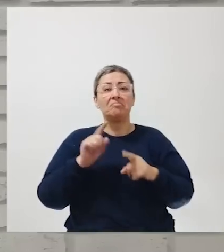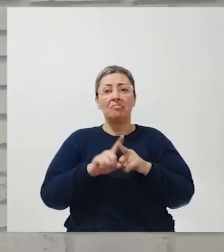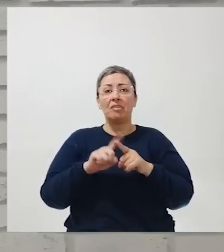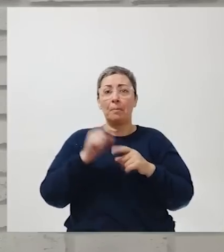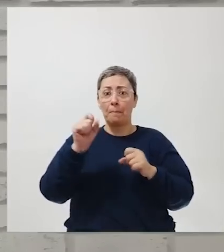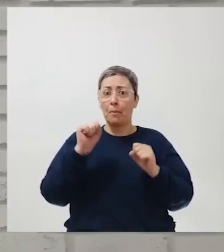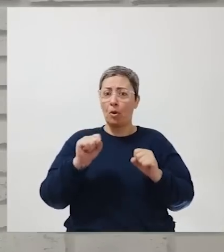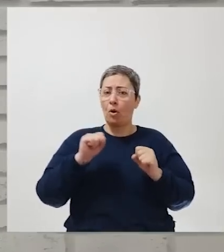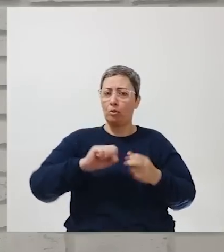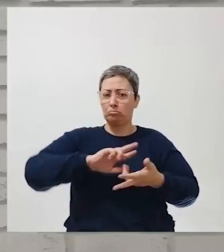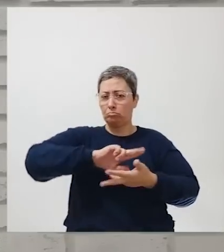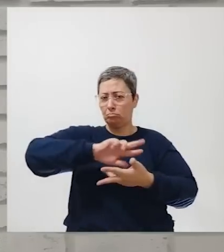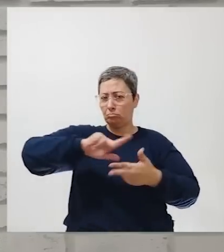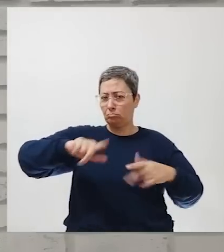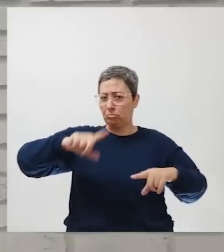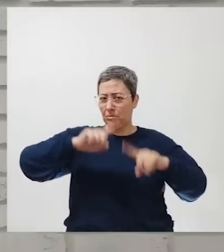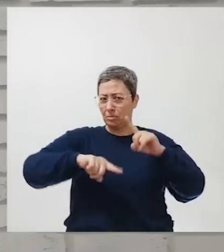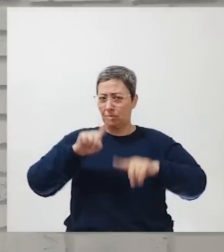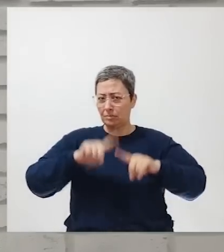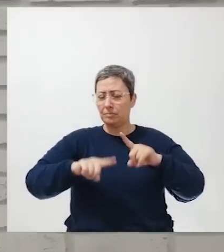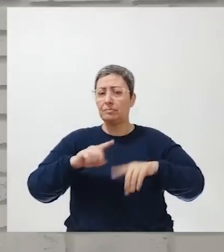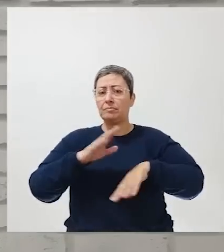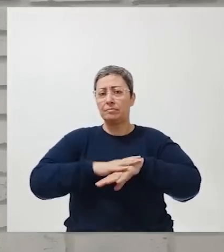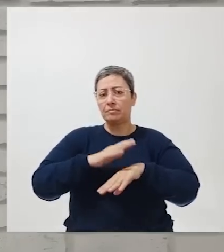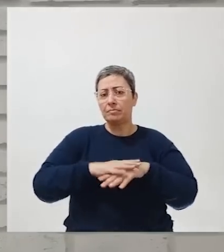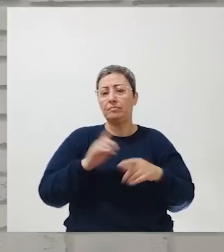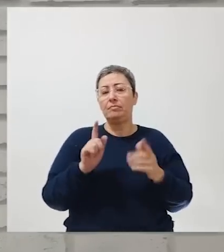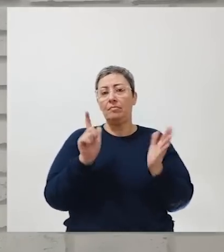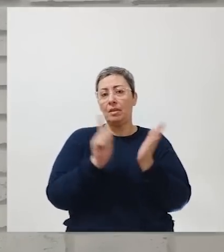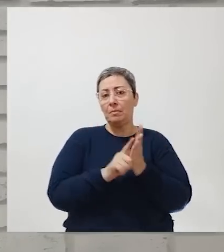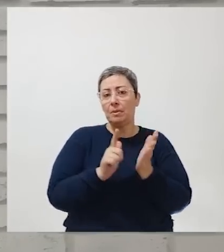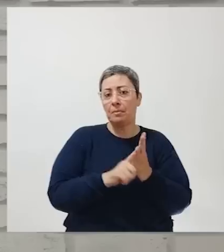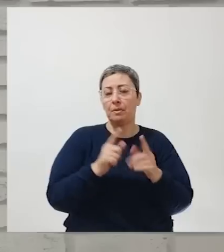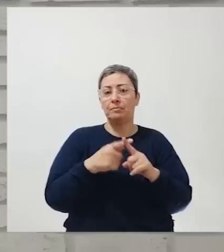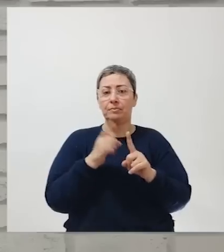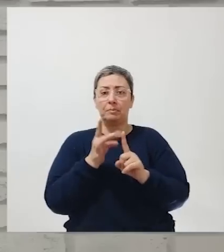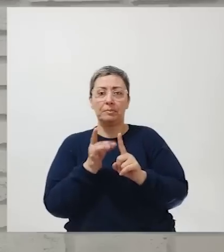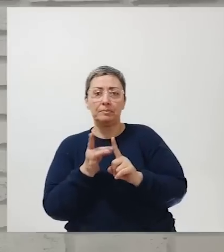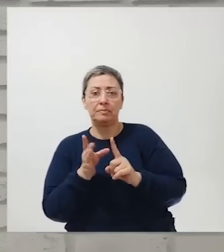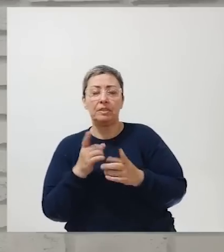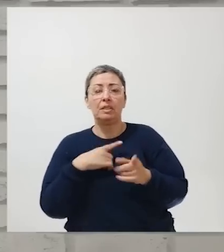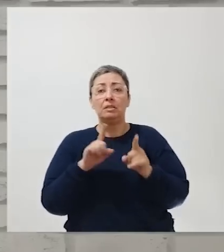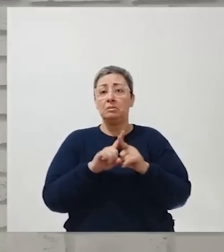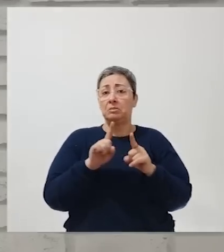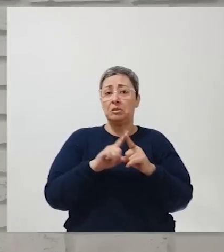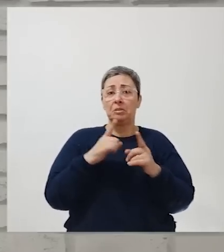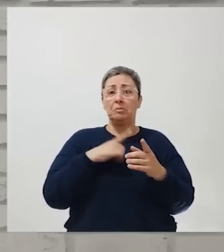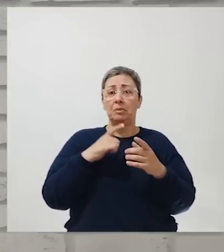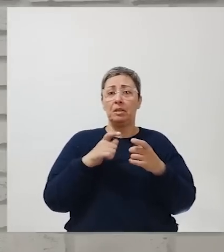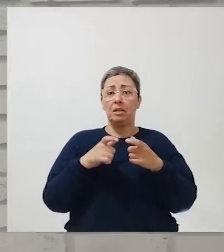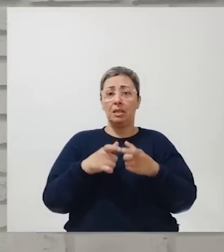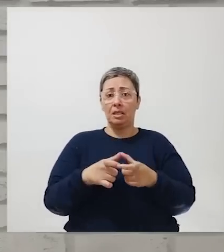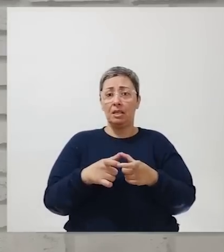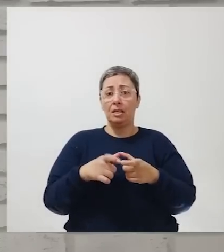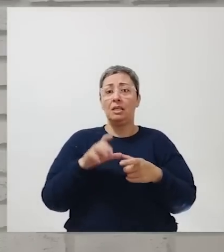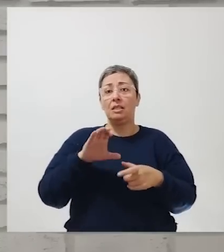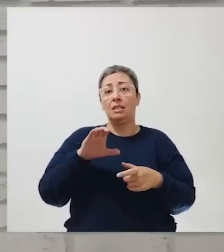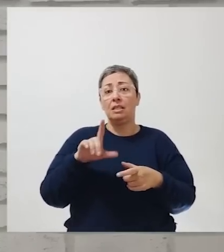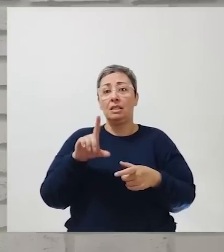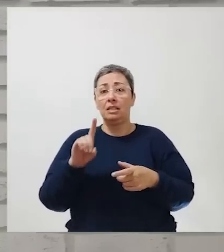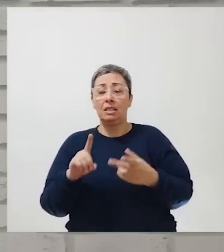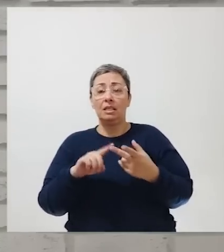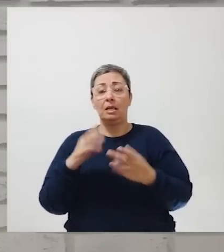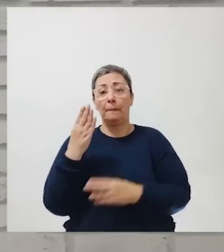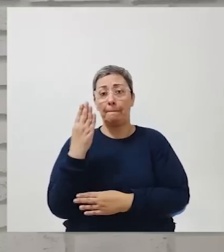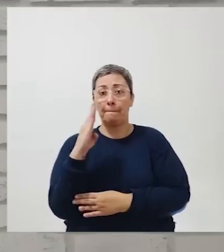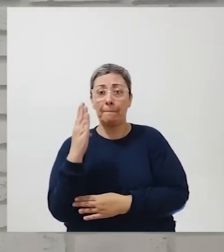ser feito de diversos materiais: papelão, metal, feito até de CD, madeira.